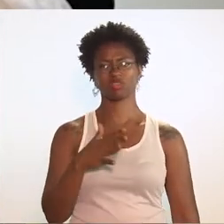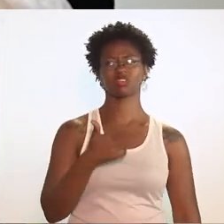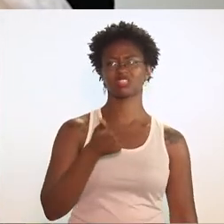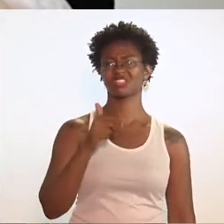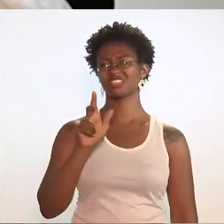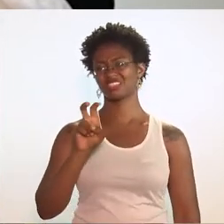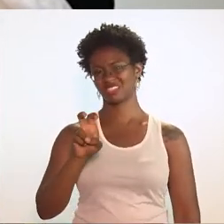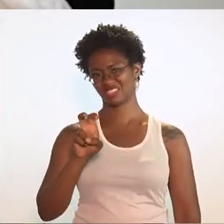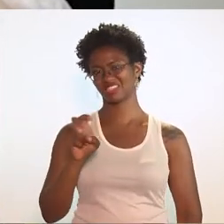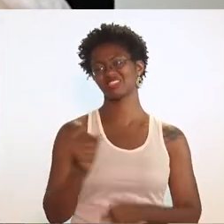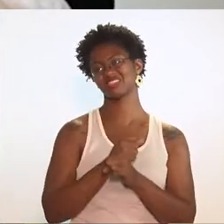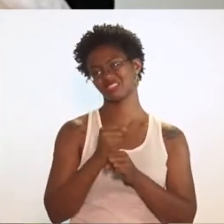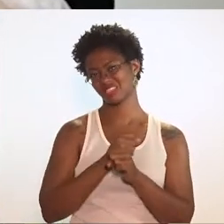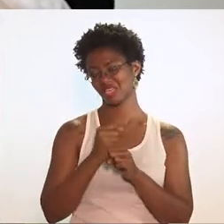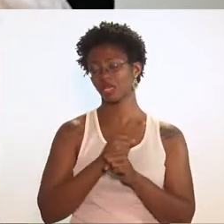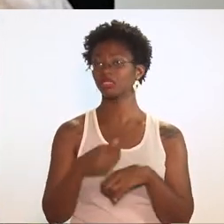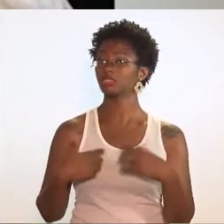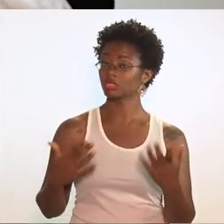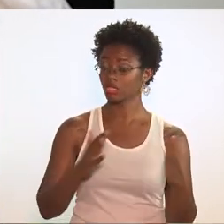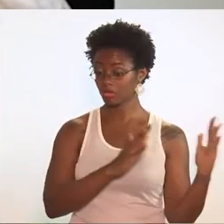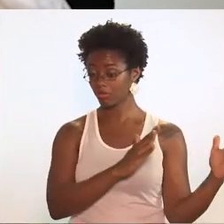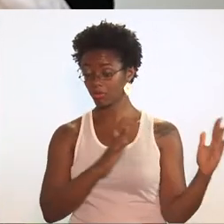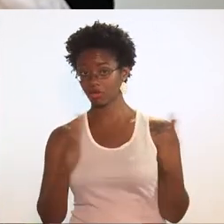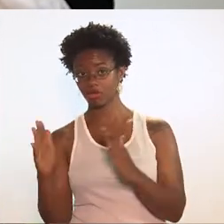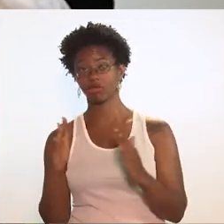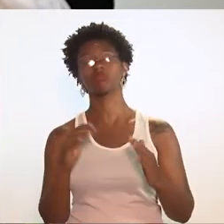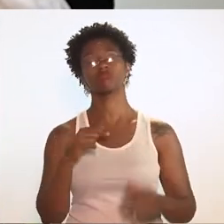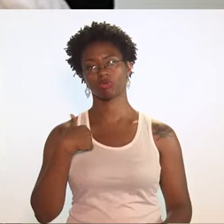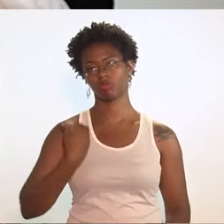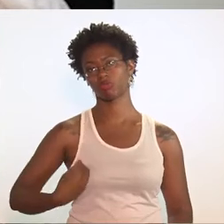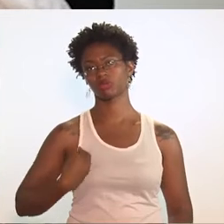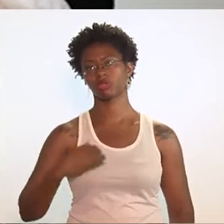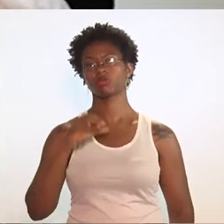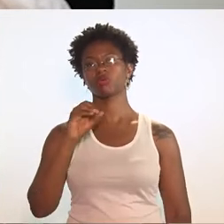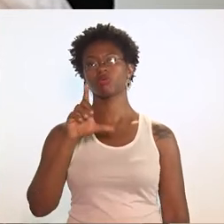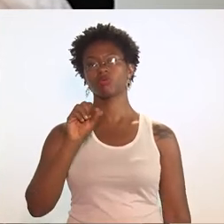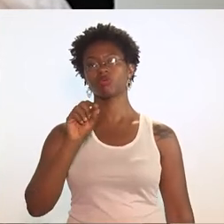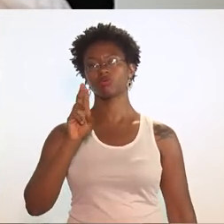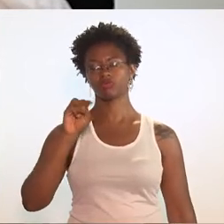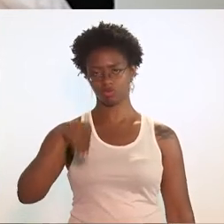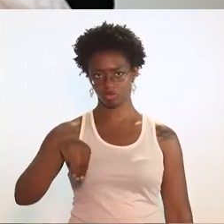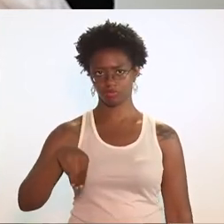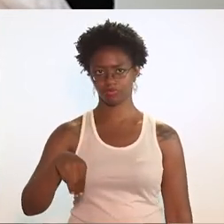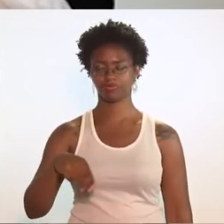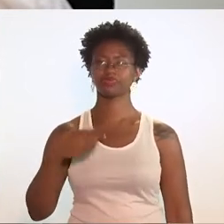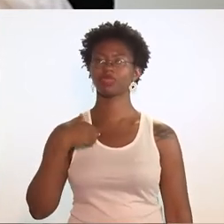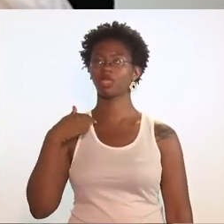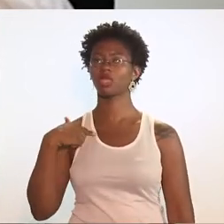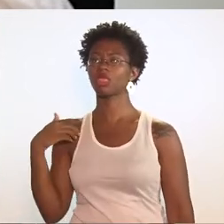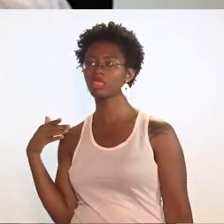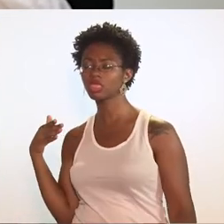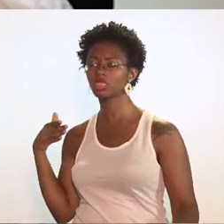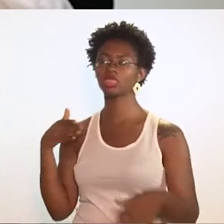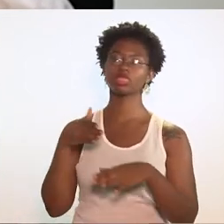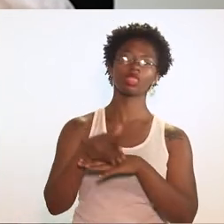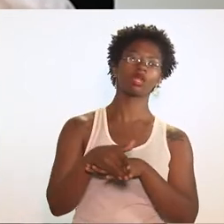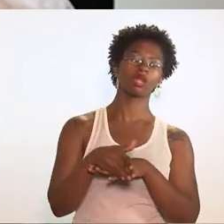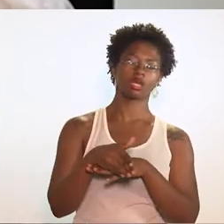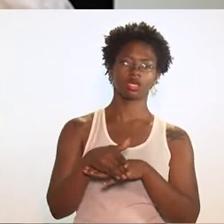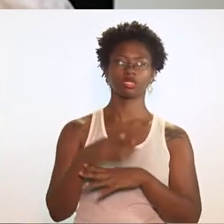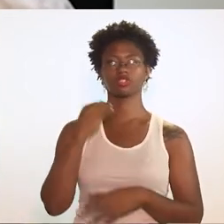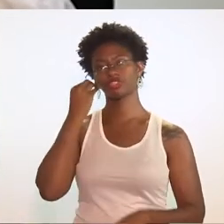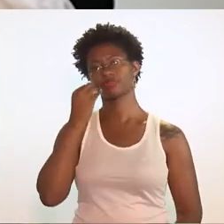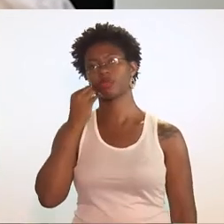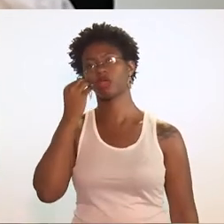de quase 15 anos. E nesse período de Olodum, eu naveguei, vamos